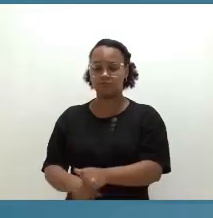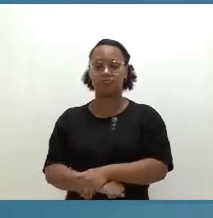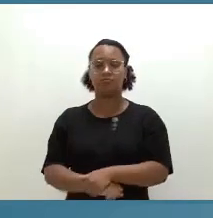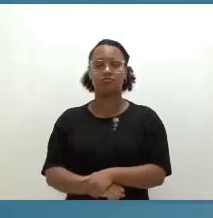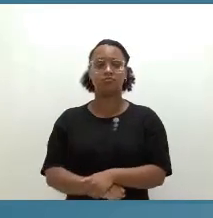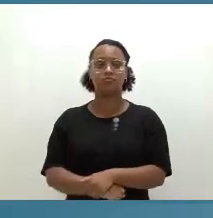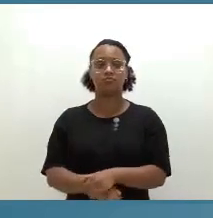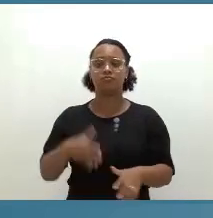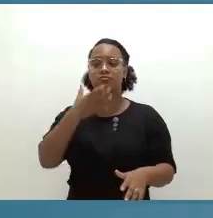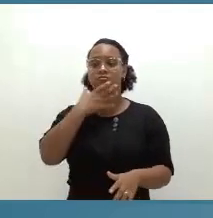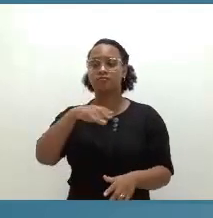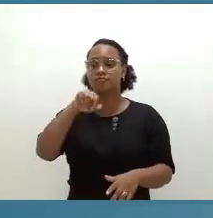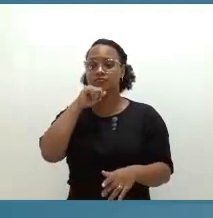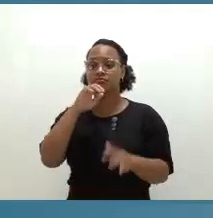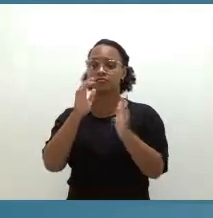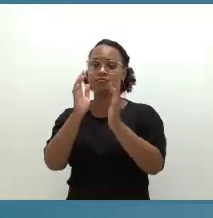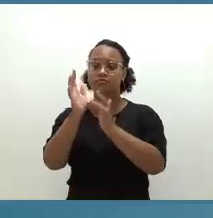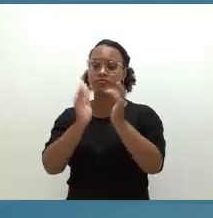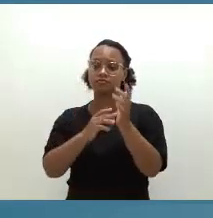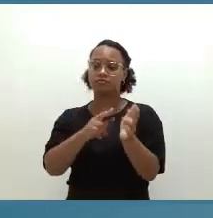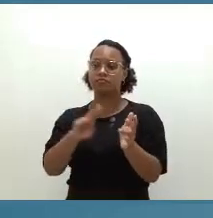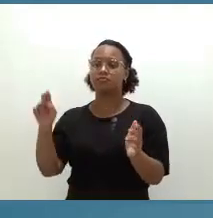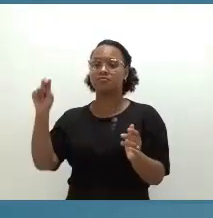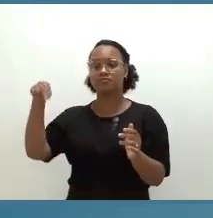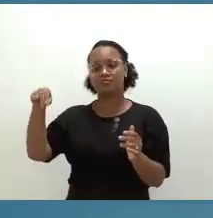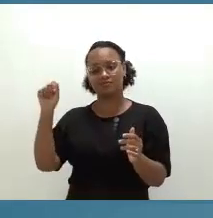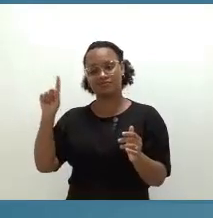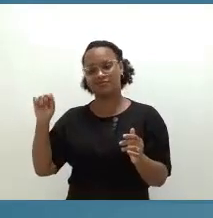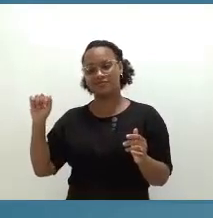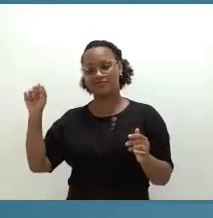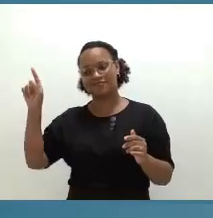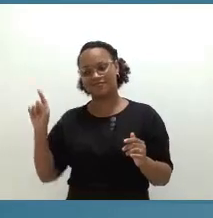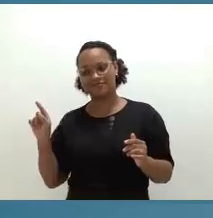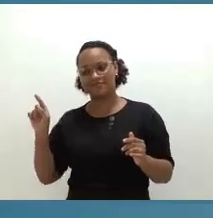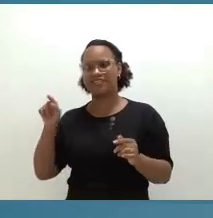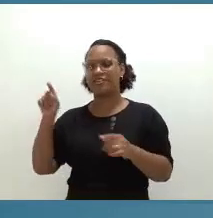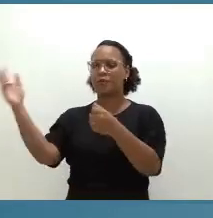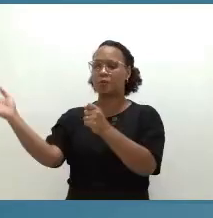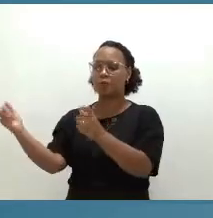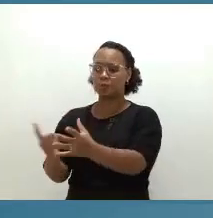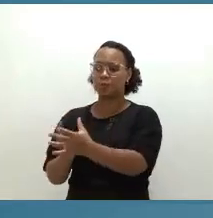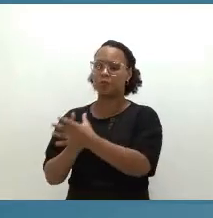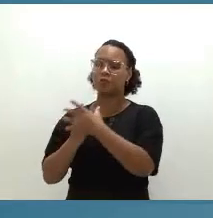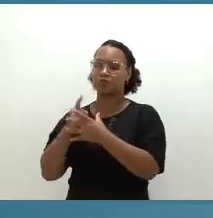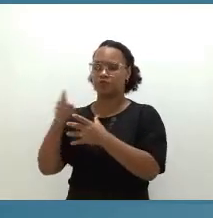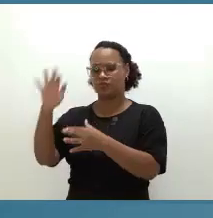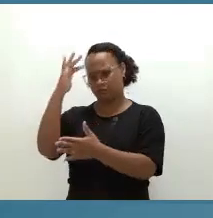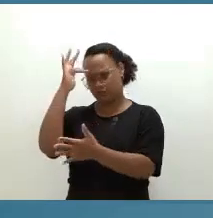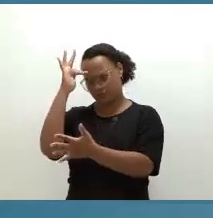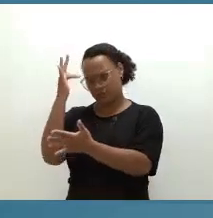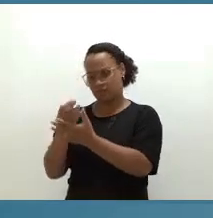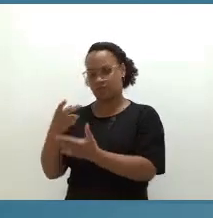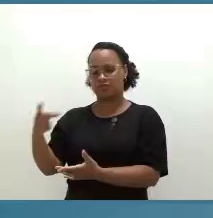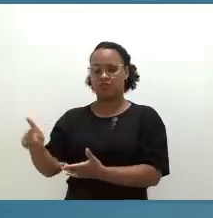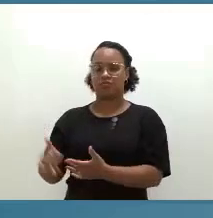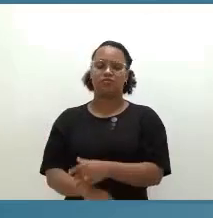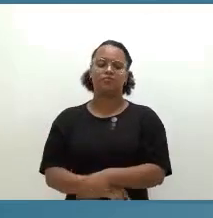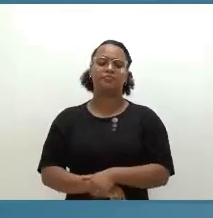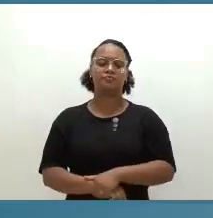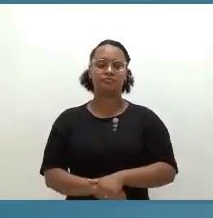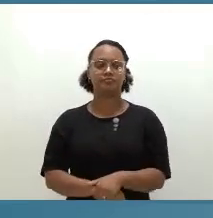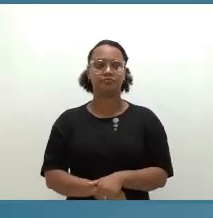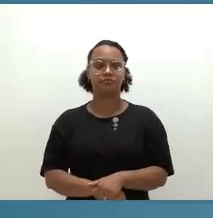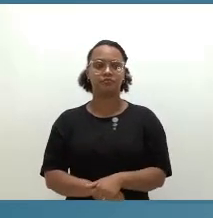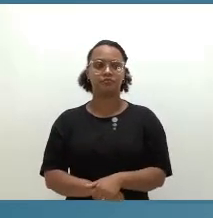Maria, que o nosso nome vai ser e proteja que você defenda. E que apesar de não